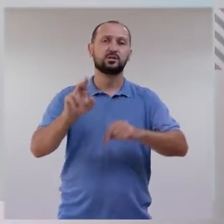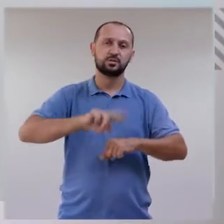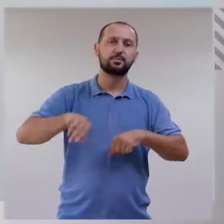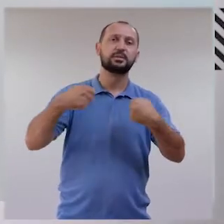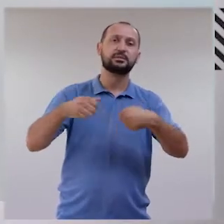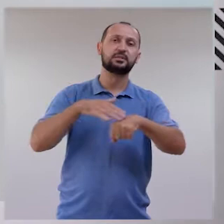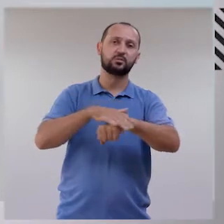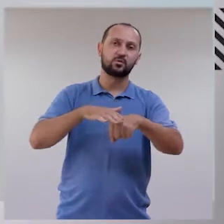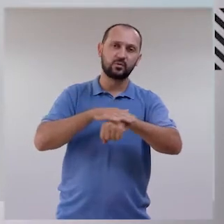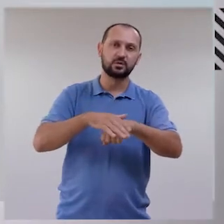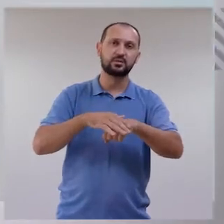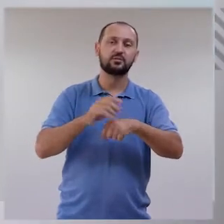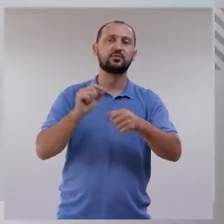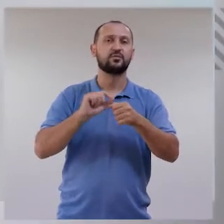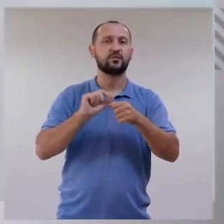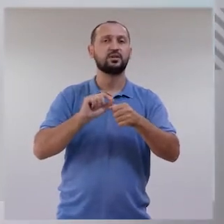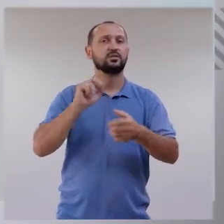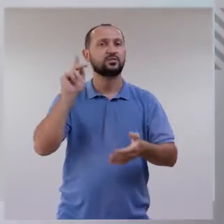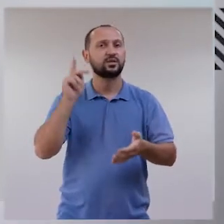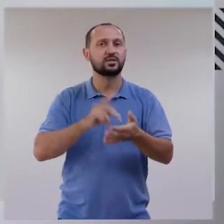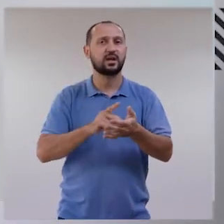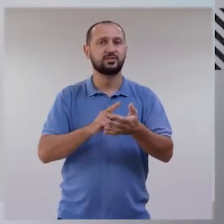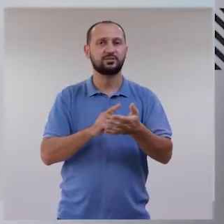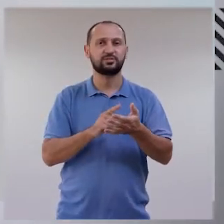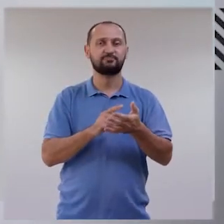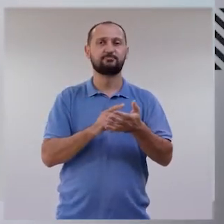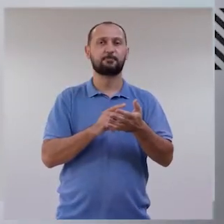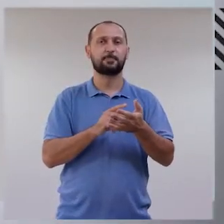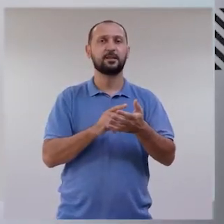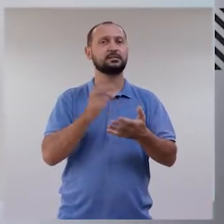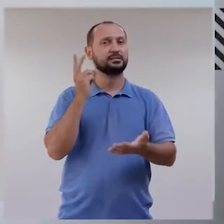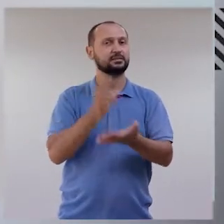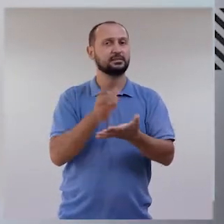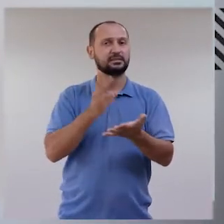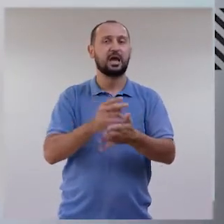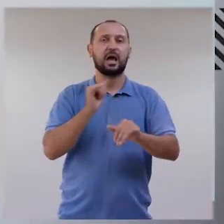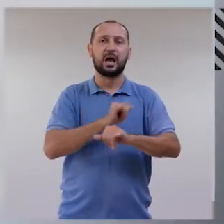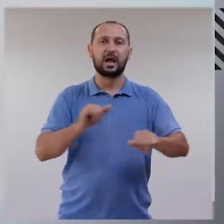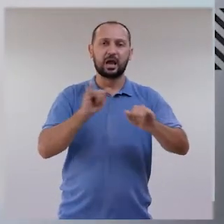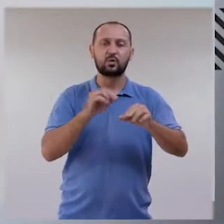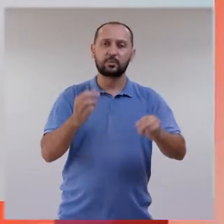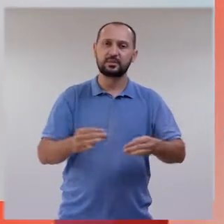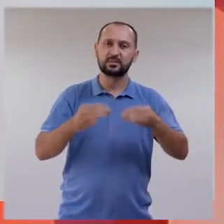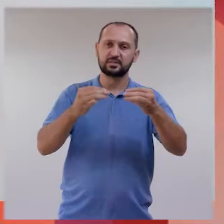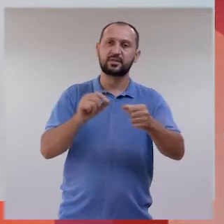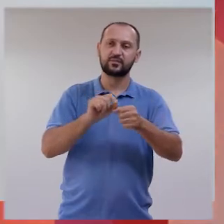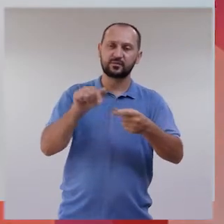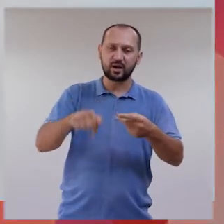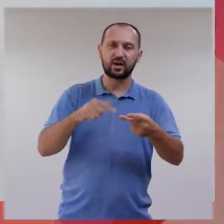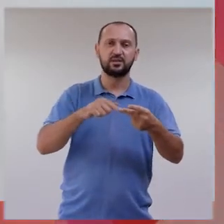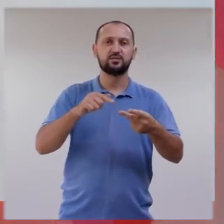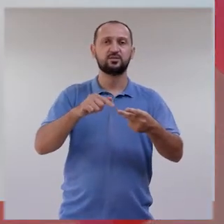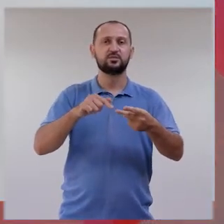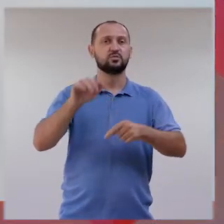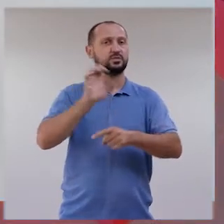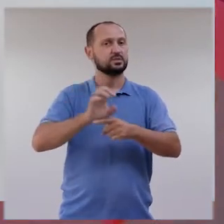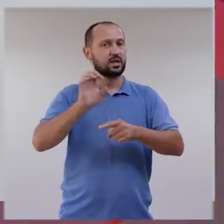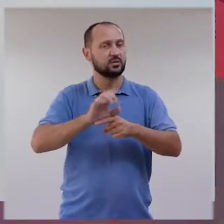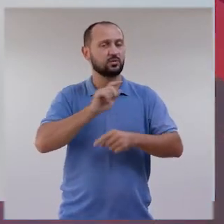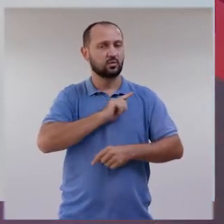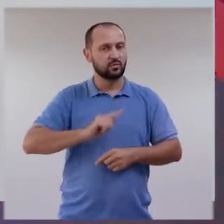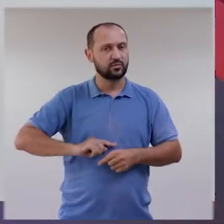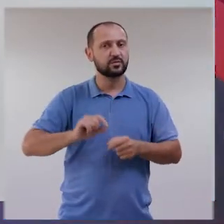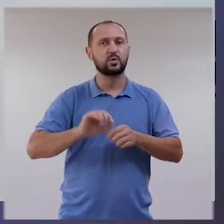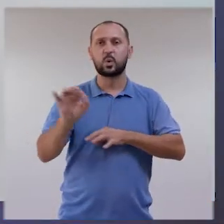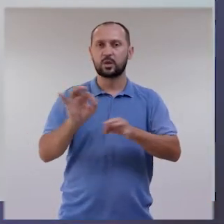trabalhar, o que a gente tem que conversar, o que a gente faz realmente, em todas as campanhas que o Ministério faz, que o Estado faz, né, que